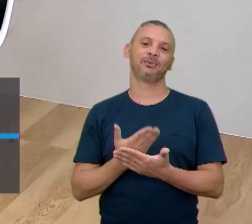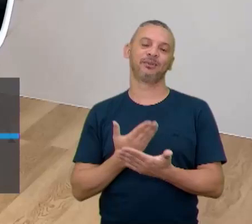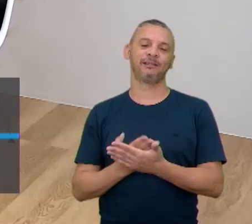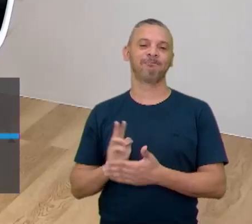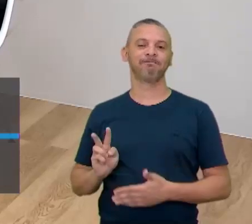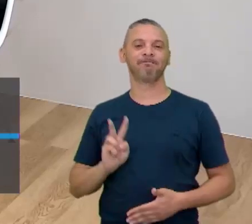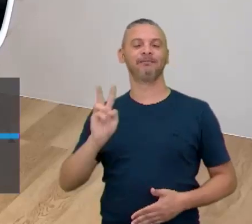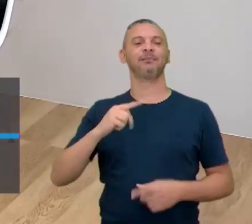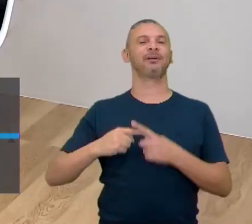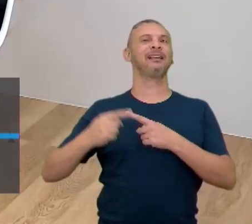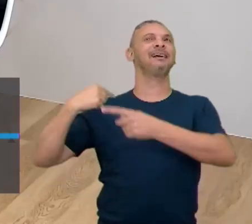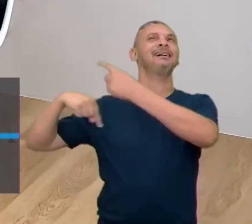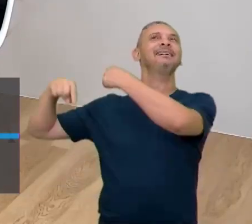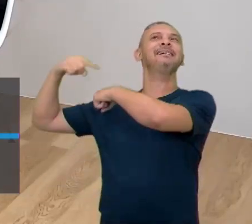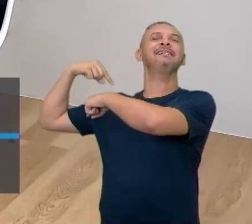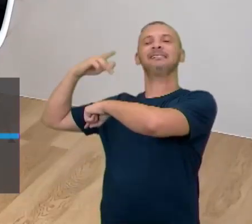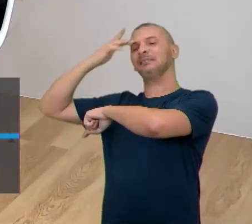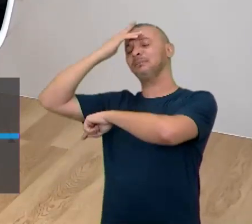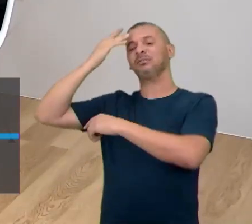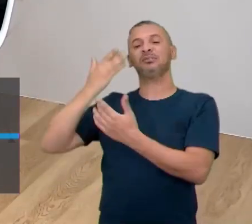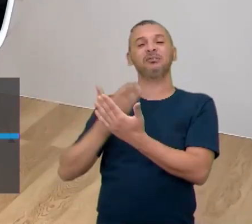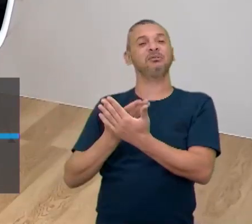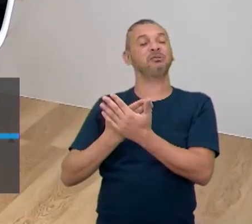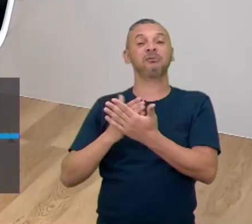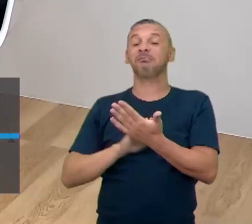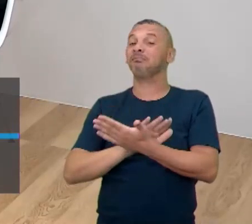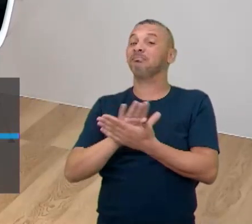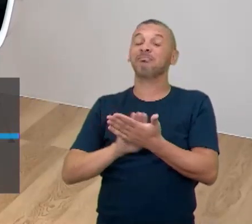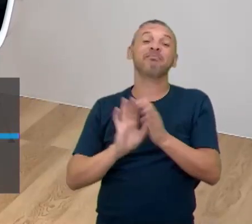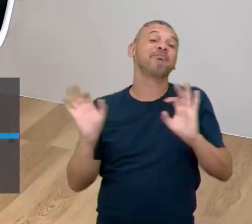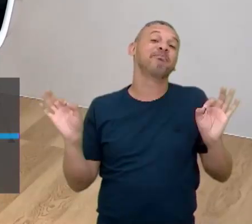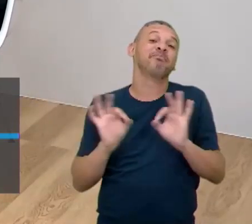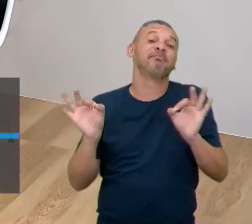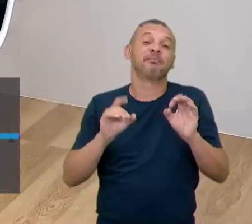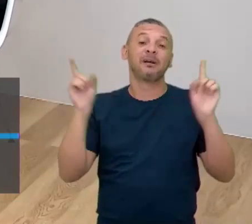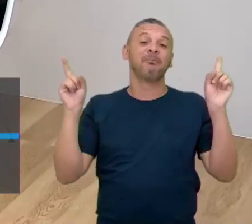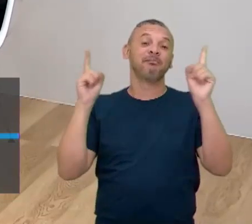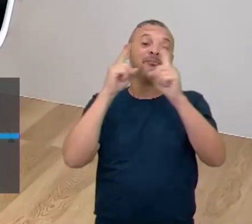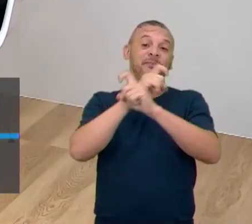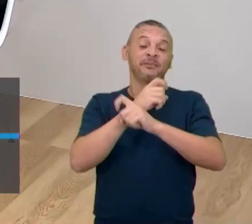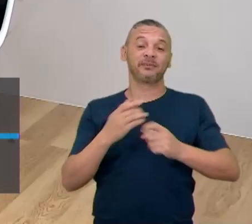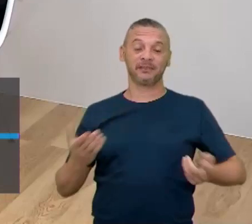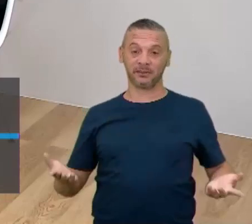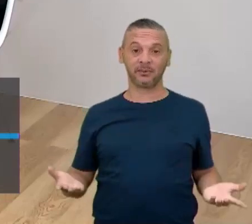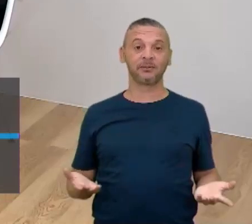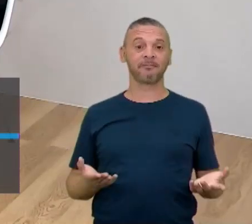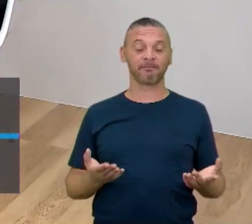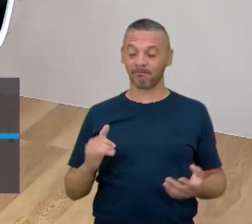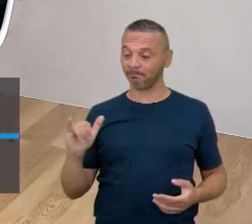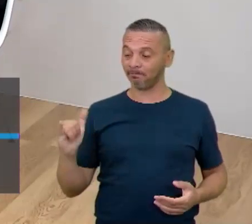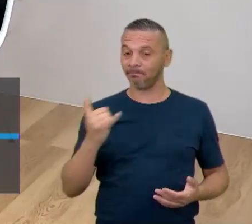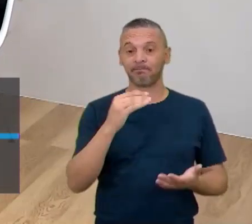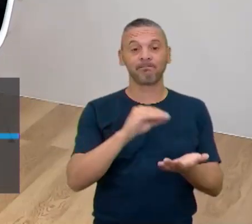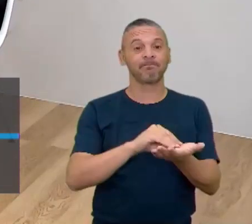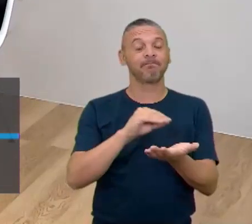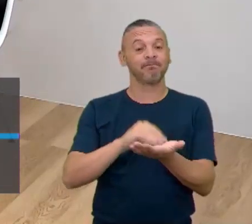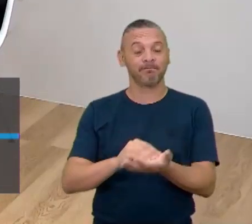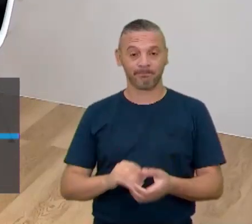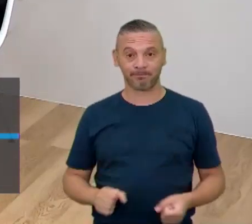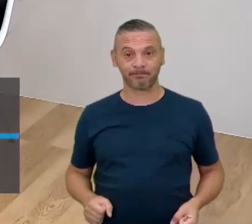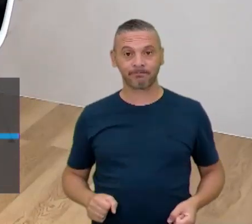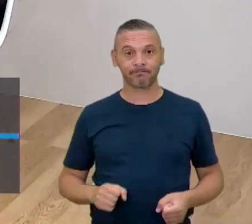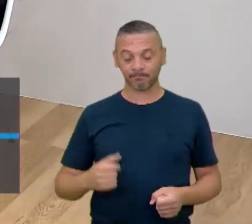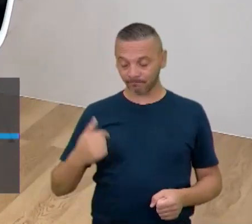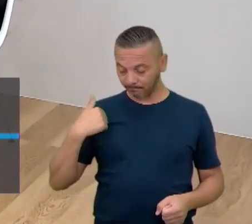nossos antepassados, eles não tiveram tanto contato com a escola de forma formal. Possibilidades, né? Isso. Oportunidades. Isso, exato. E aí